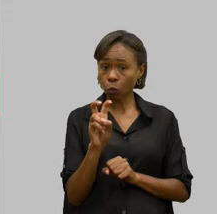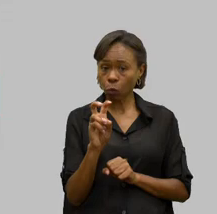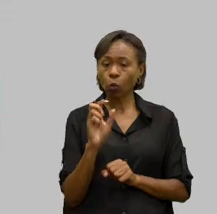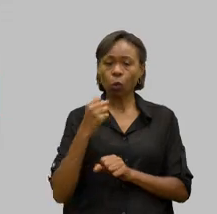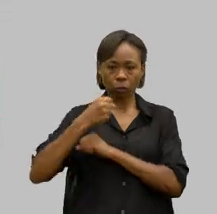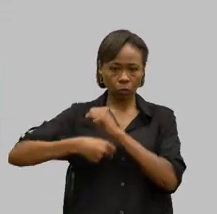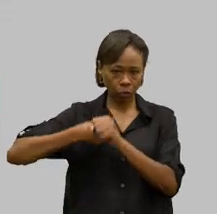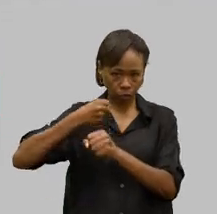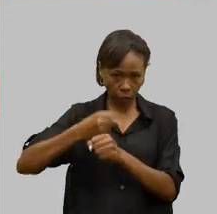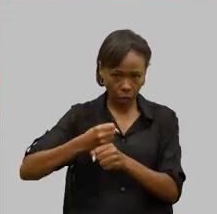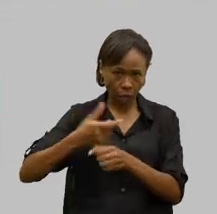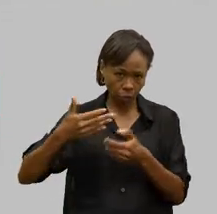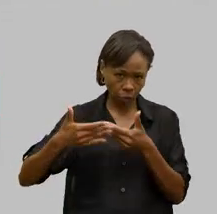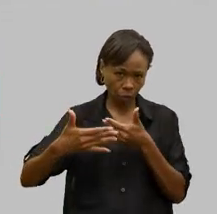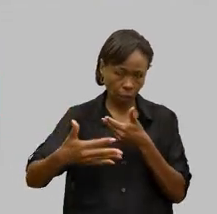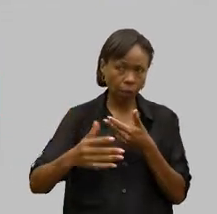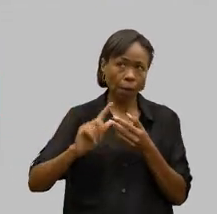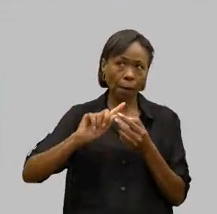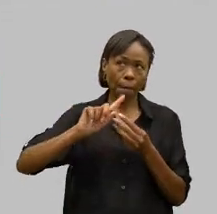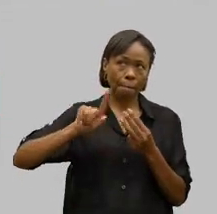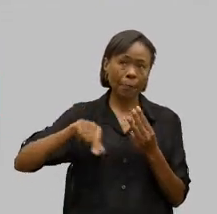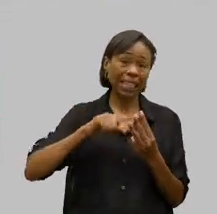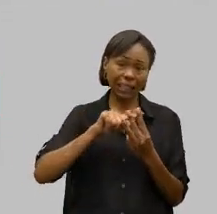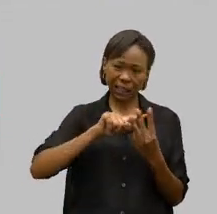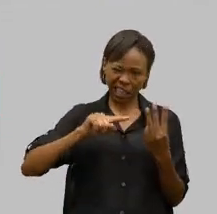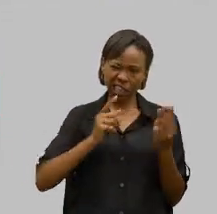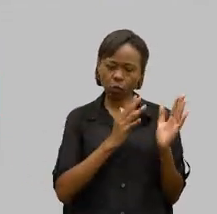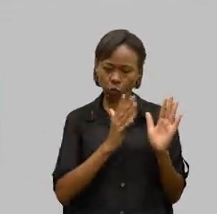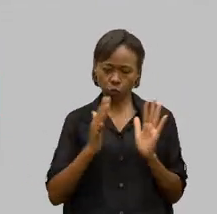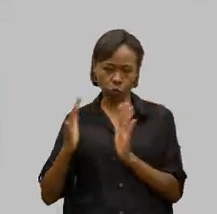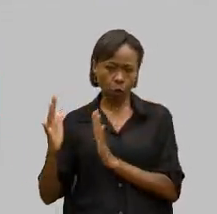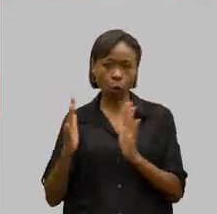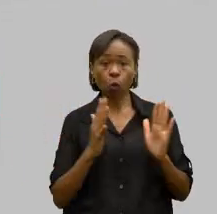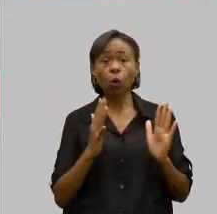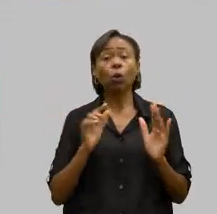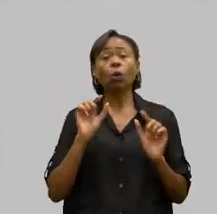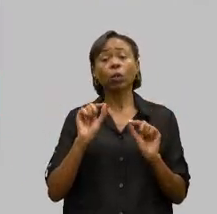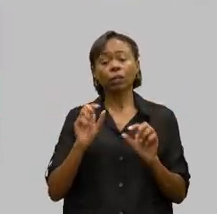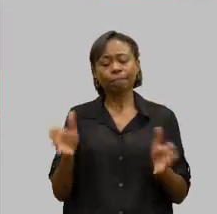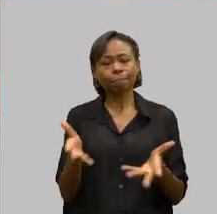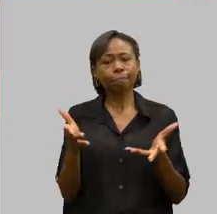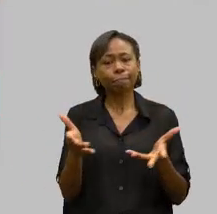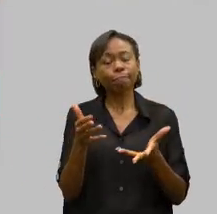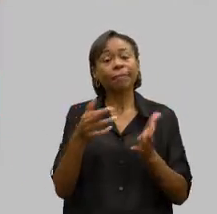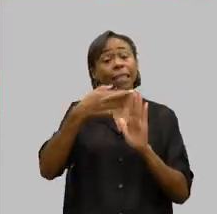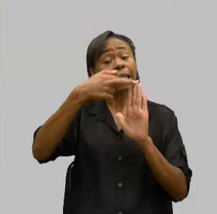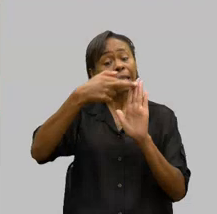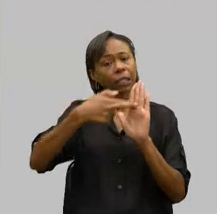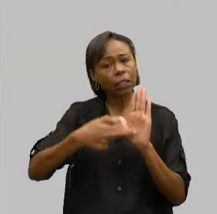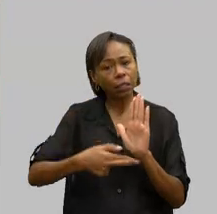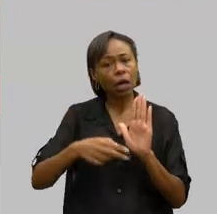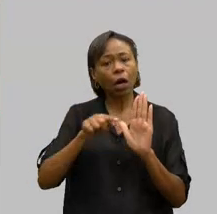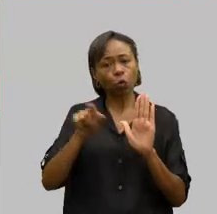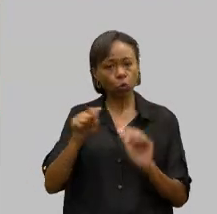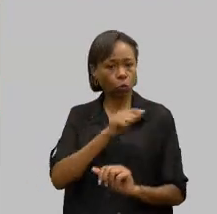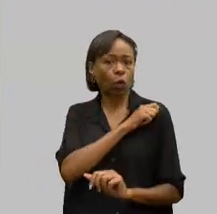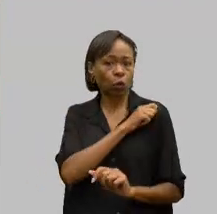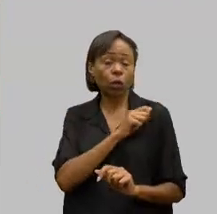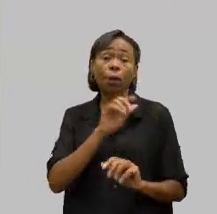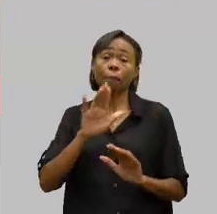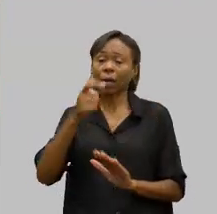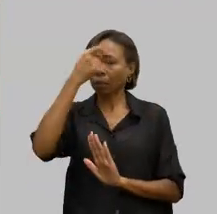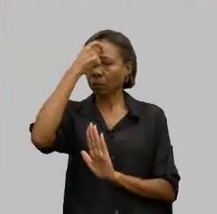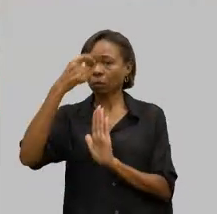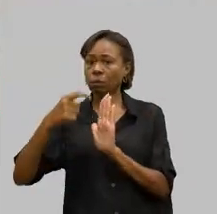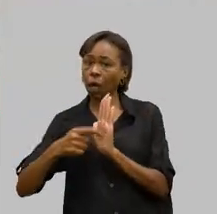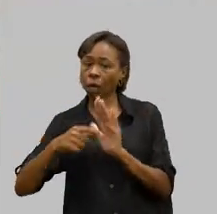ao longo do período, incentivando que os estudantes façam redações e que essas redações sejam corrigidas pela inteligência artificial,